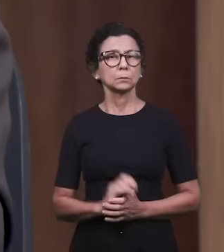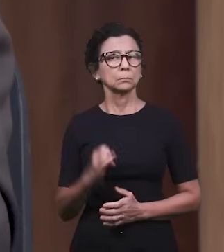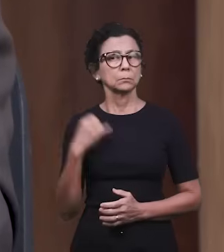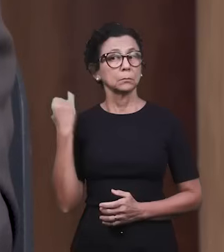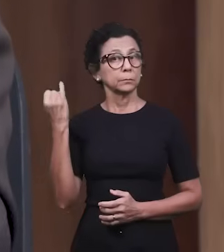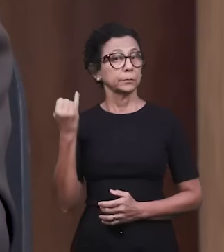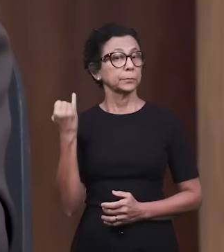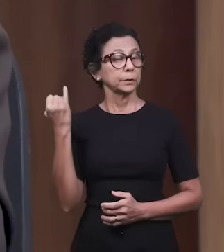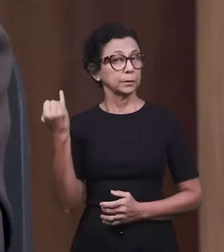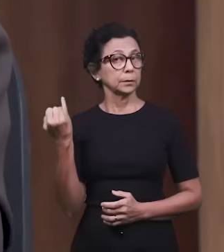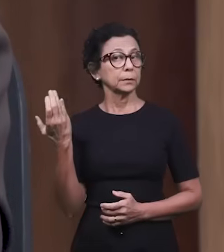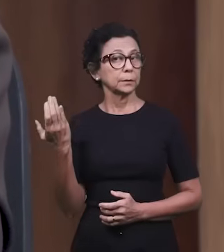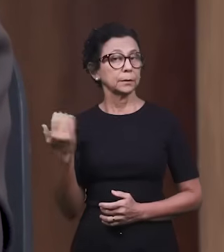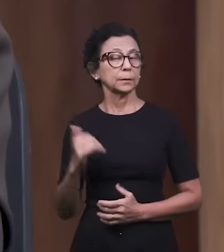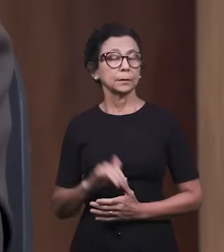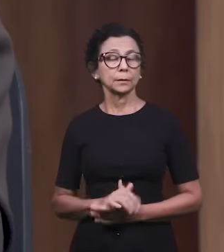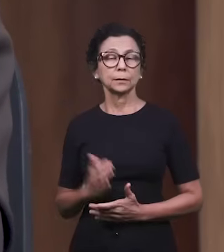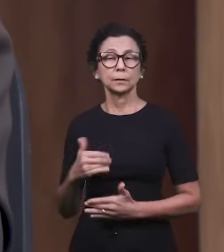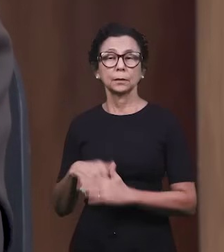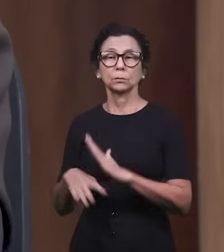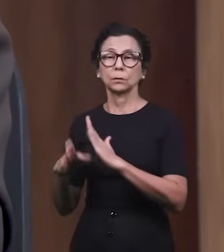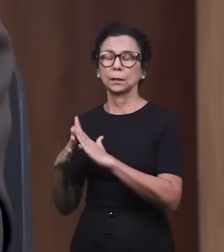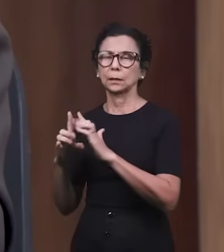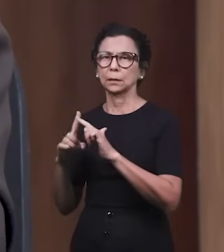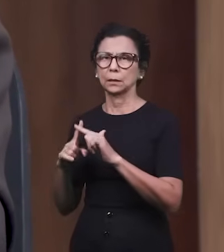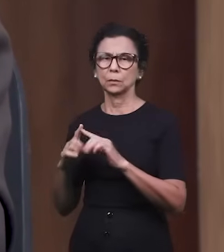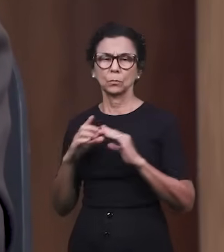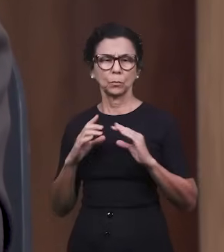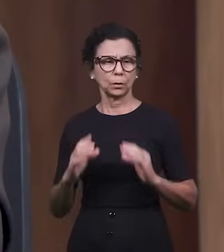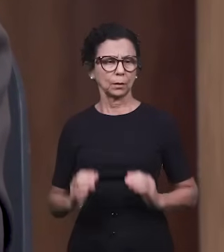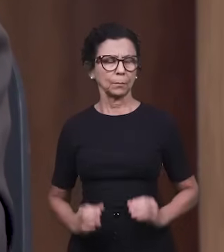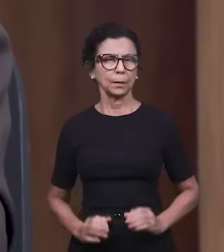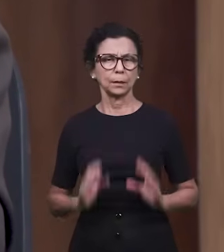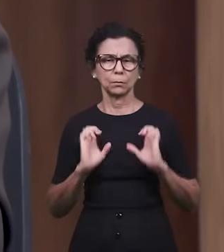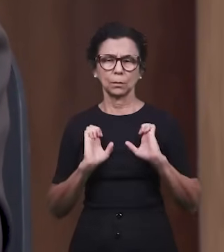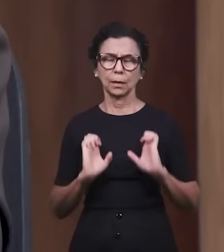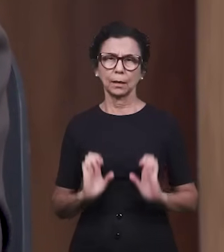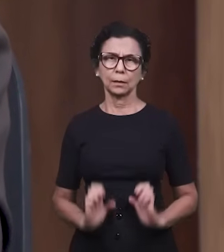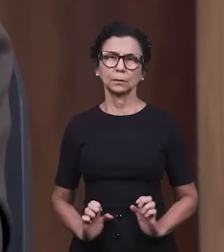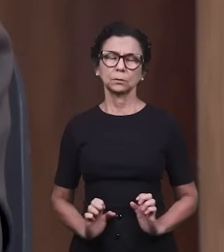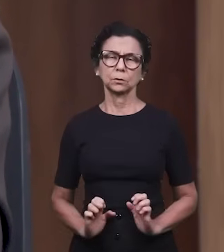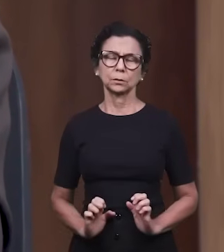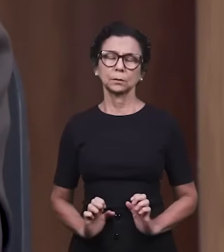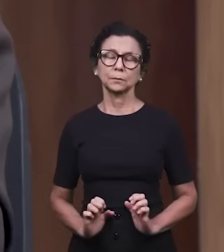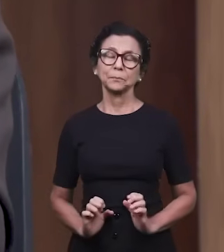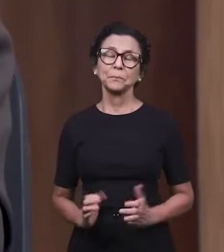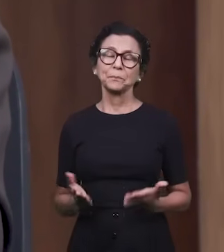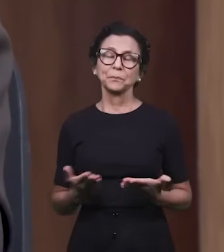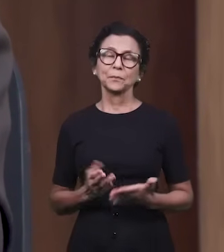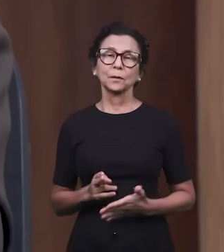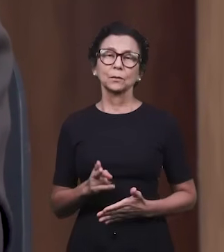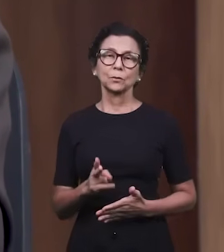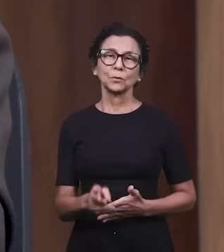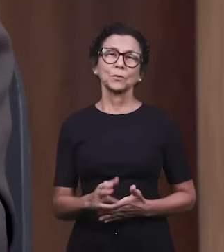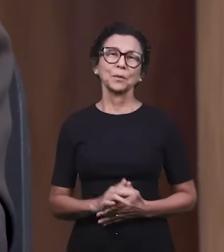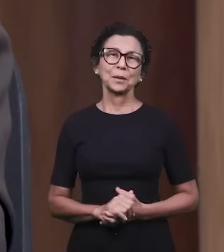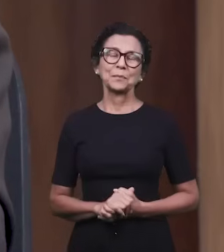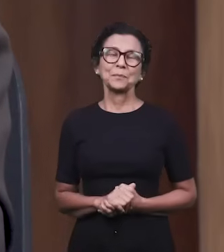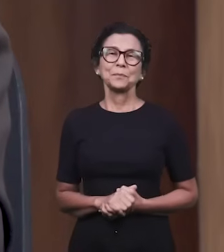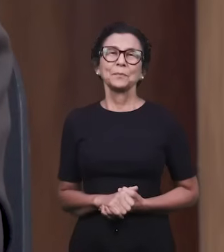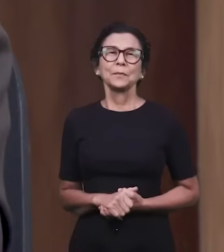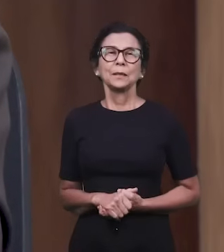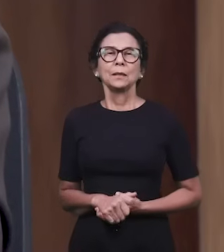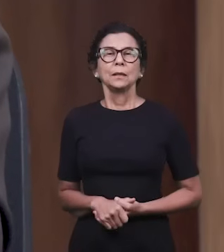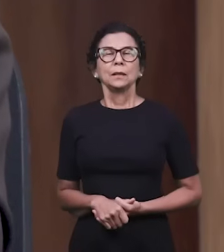de suma importância na igreja, é a postura do pastor, a ética do pastor. E hoje vamos continuar aqui a